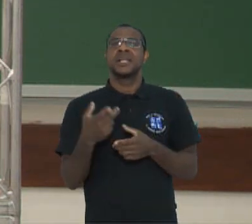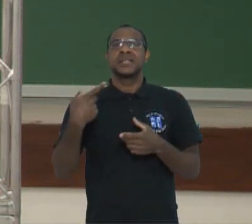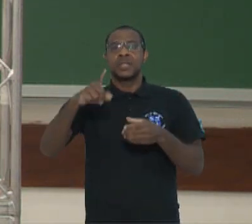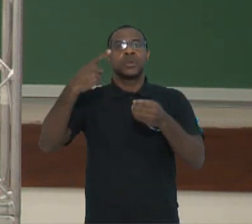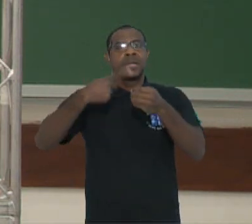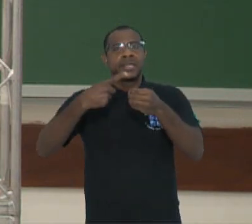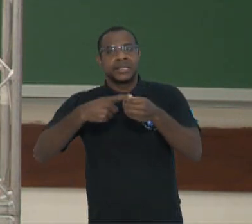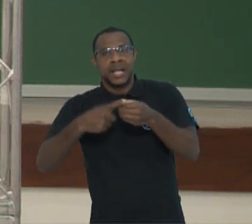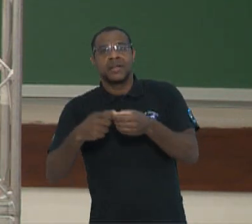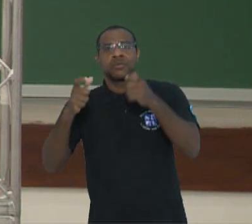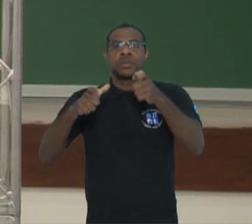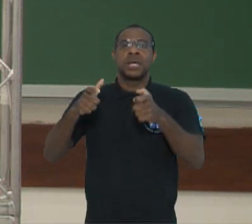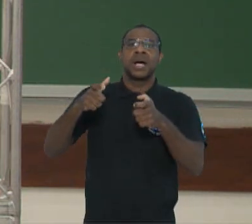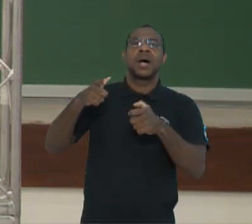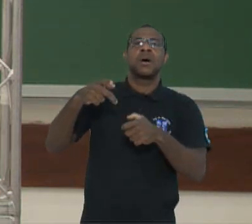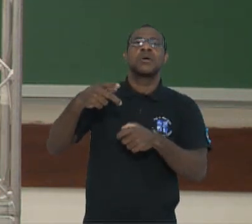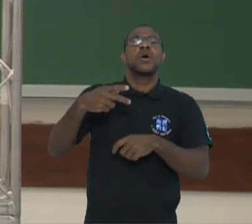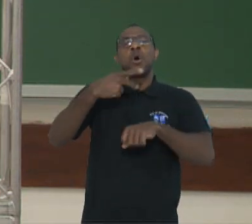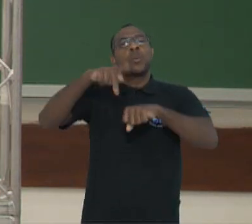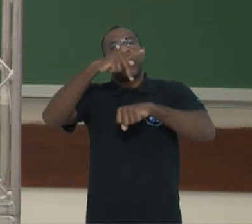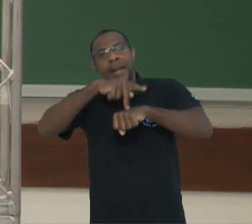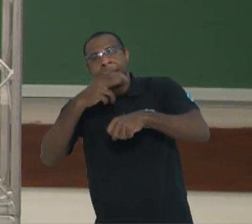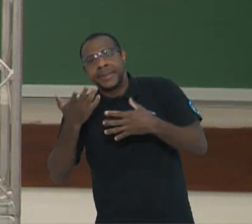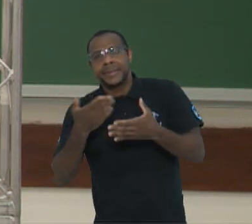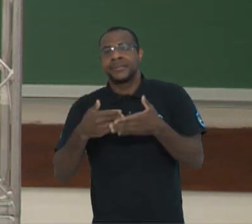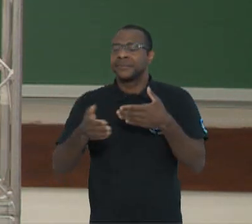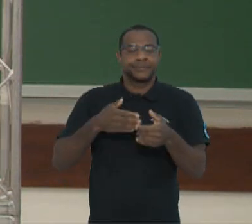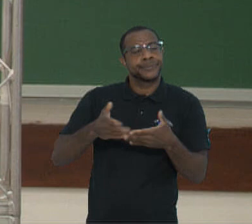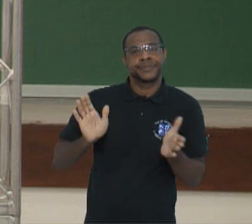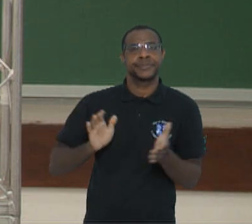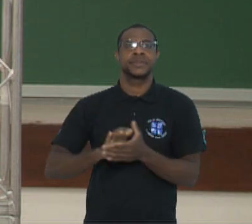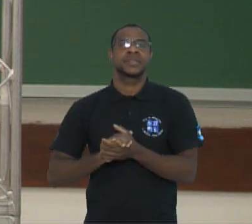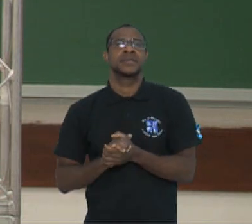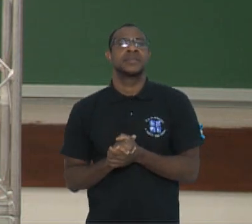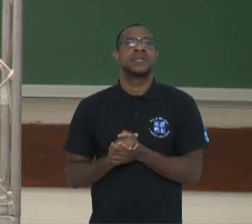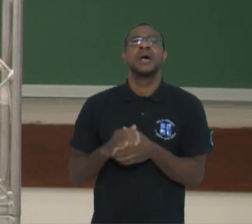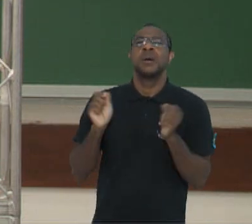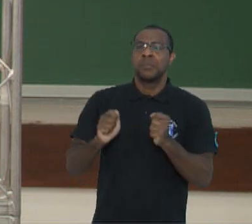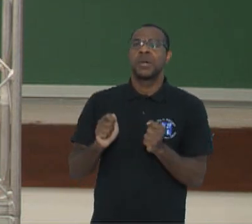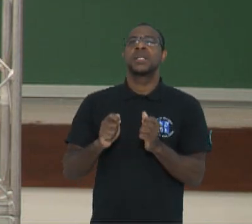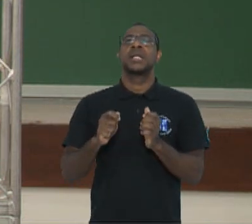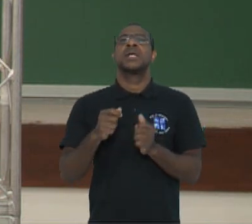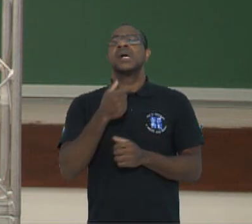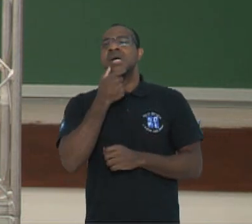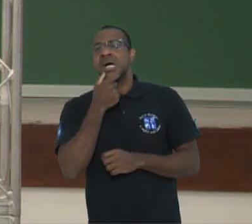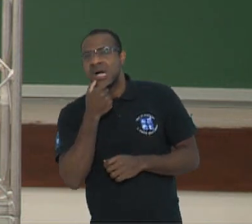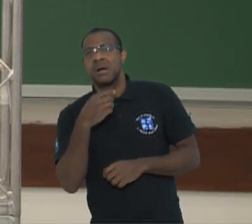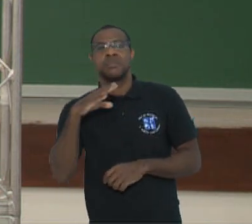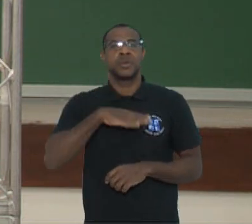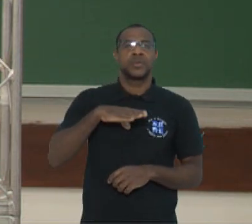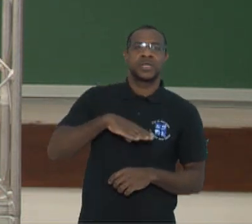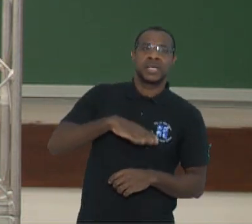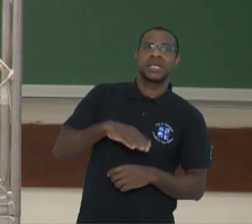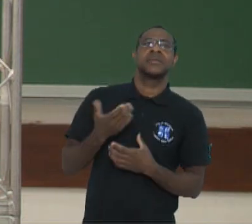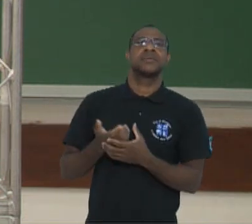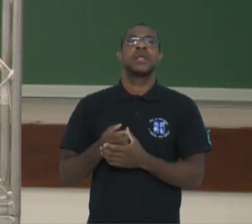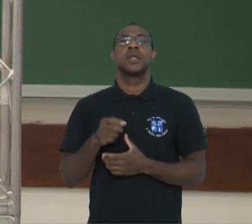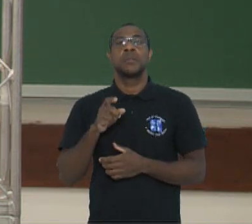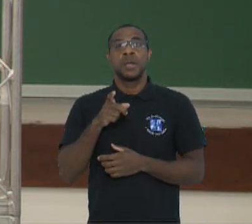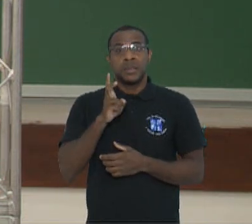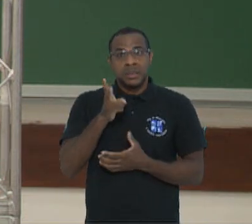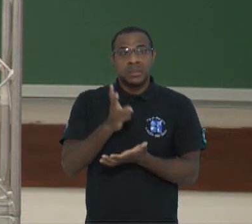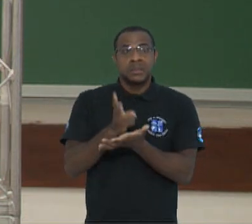legal que pode ser feita, quem sabe, entre a turma, pode ser escrito em português, pode ser escrito em inglês, só para vocês manterem